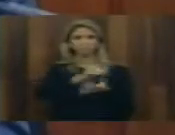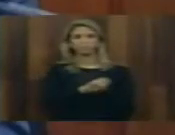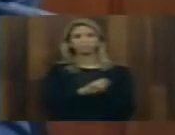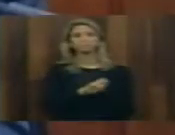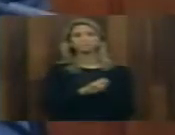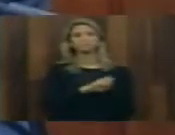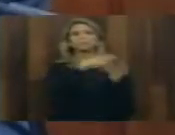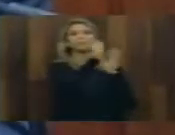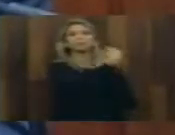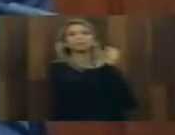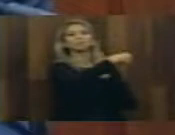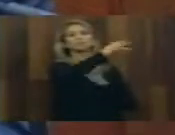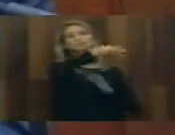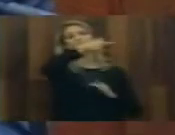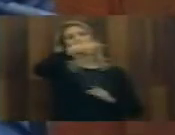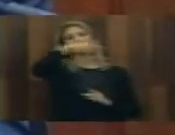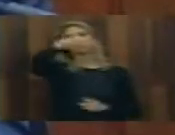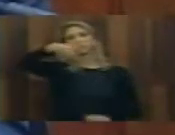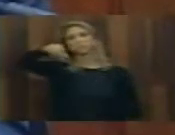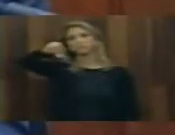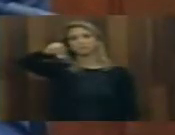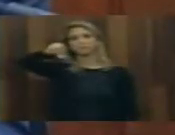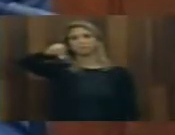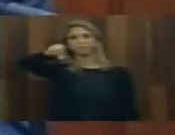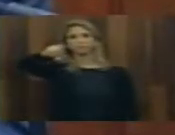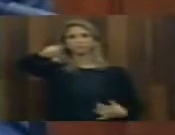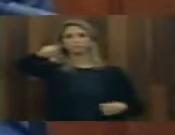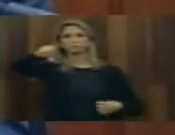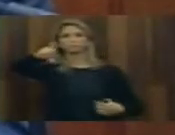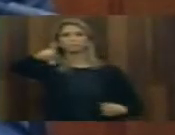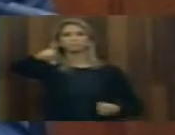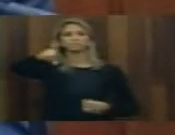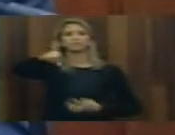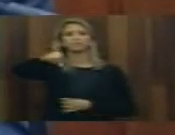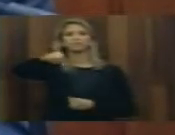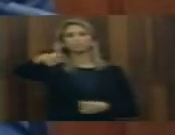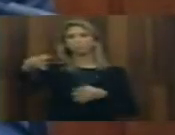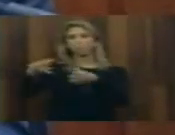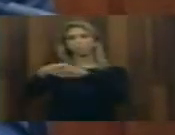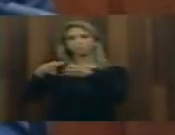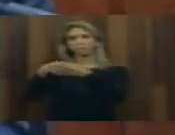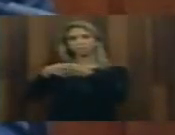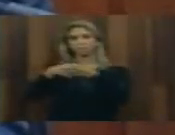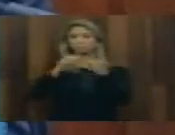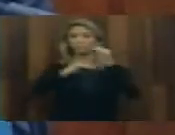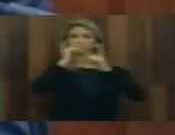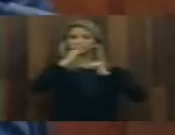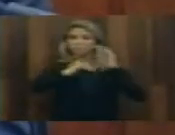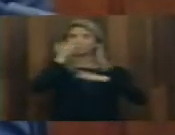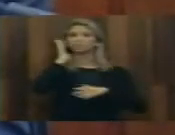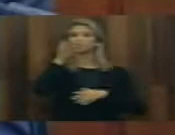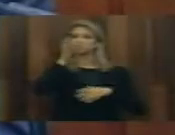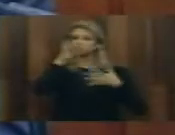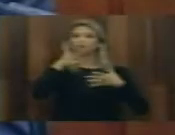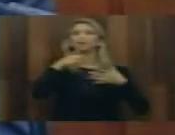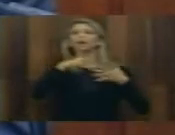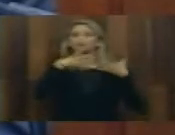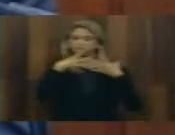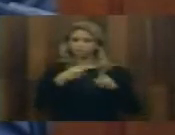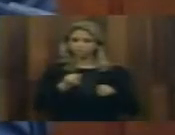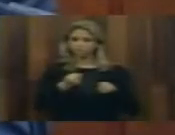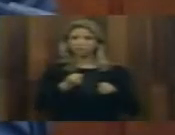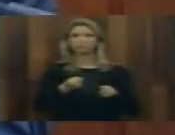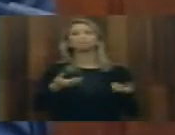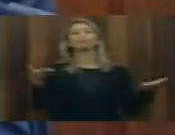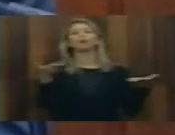executiva 47/19. As comissões técnicas reuniram-se e exararam parecer favorável.